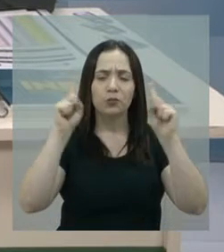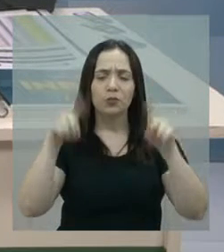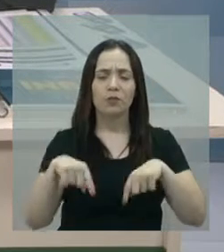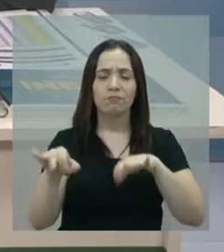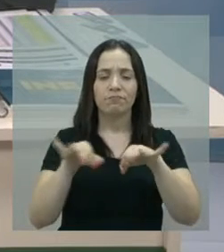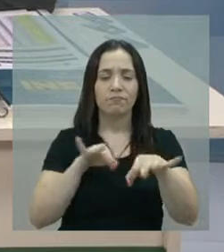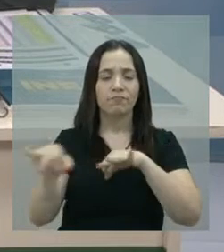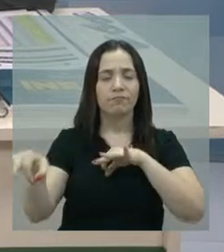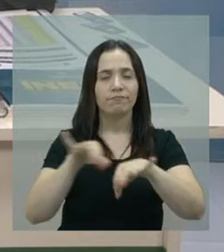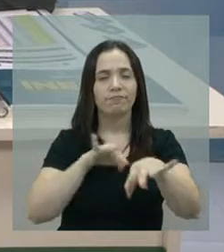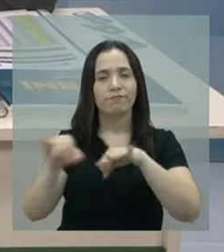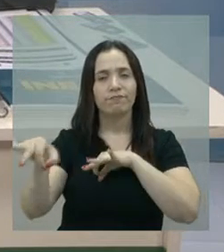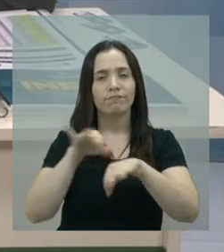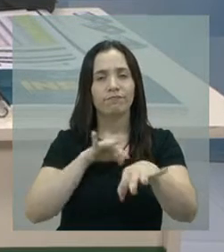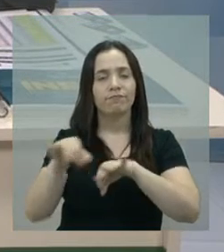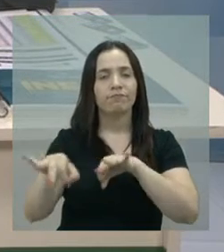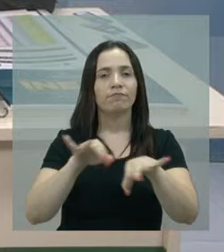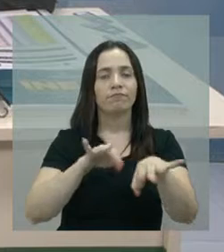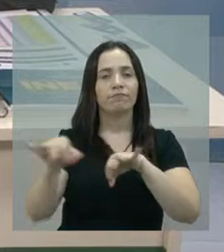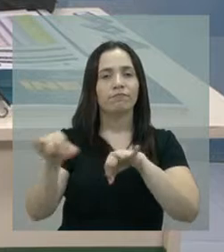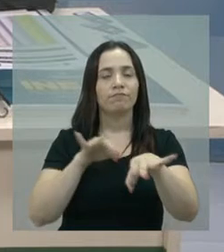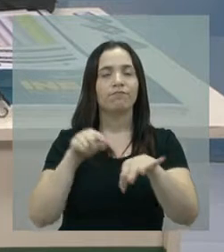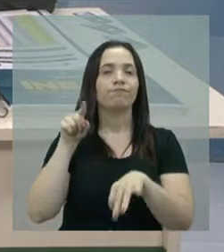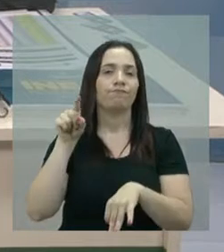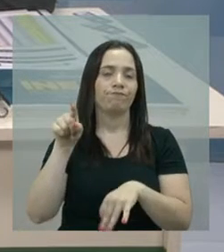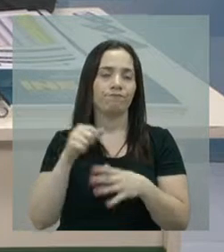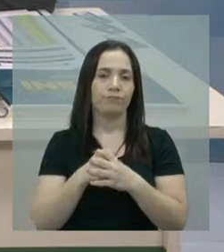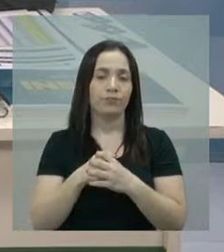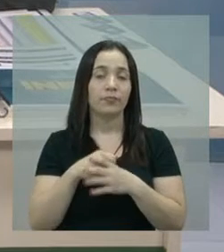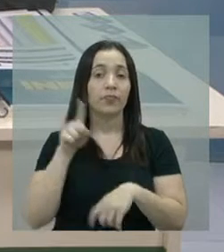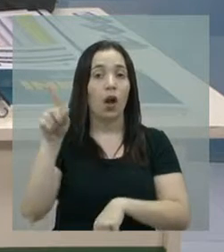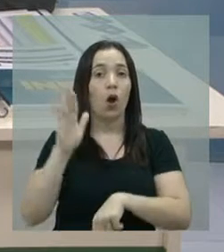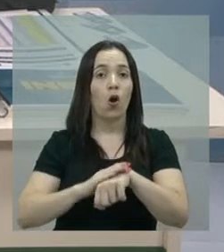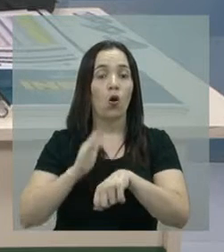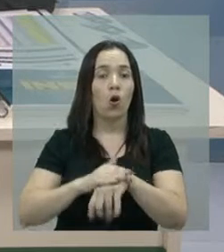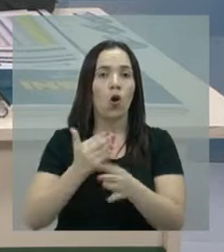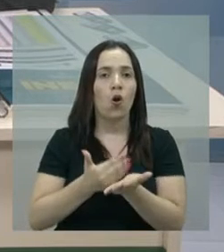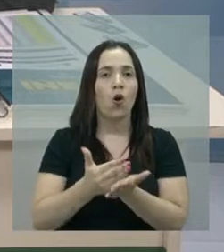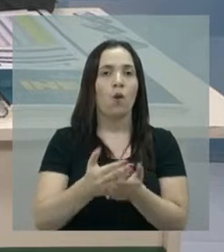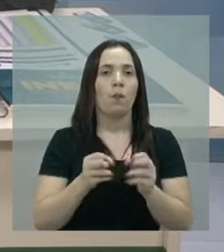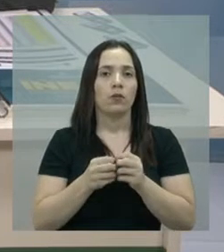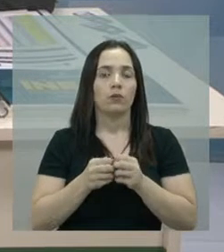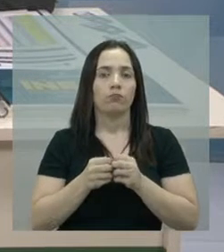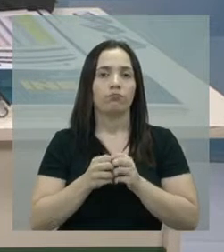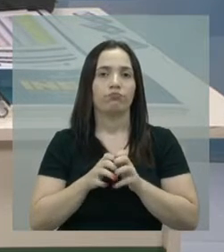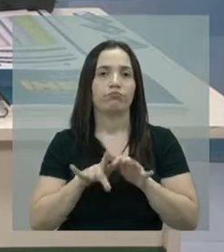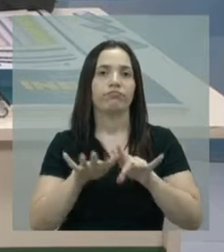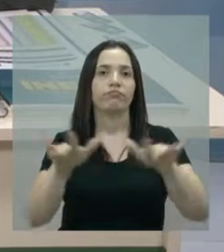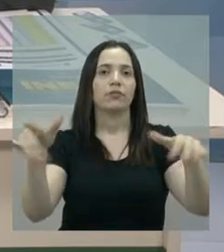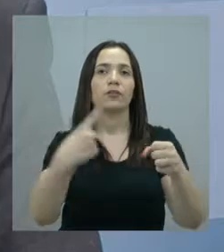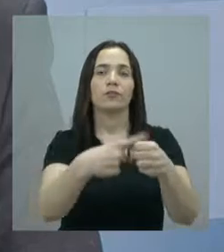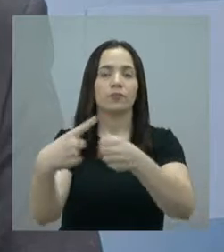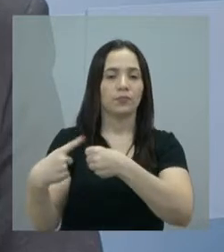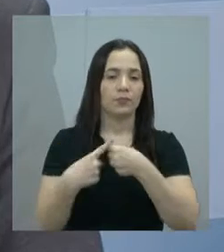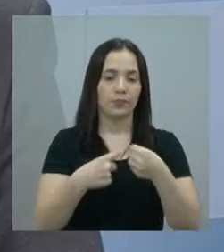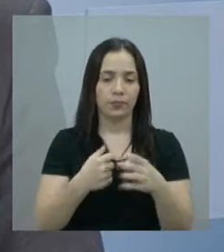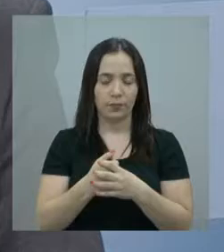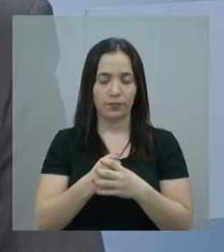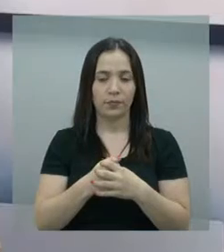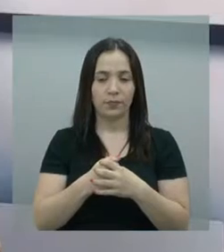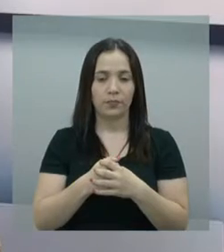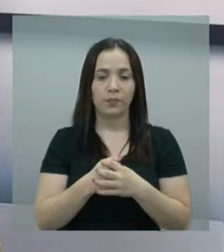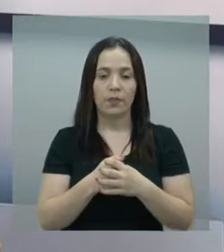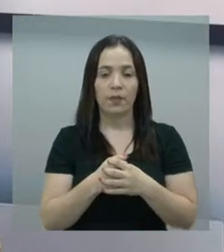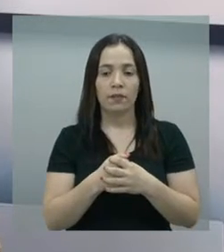implantado no Ceará, o embrião é de Sobral. Para as pessoas poderem entender, né? O embrião é